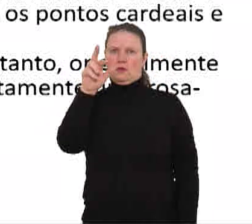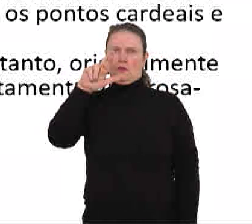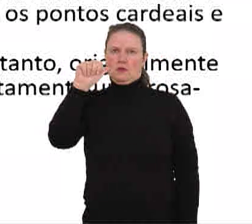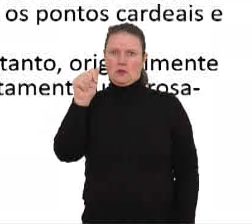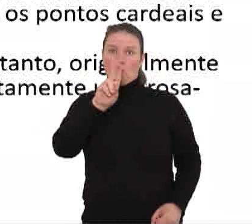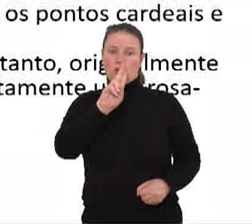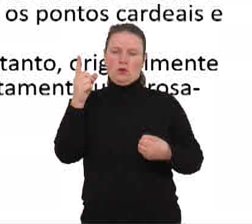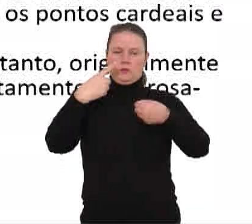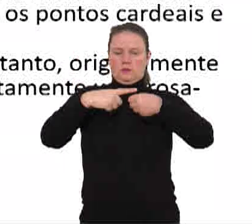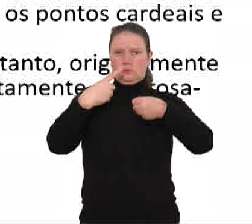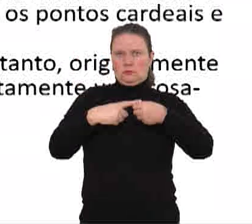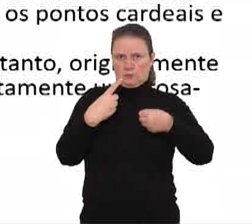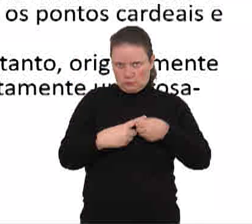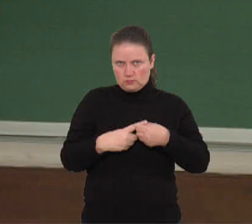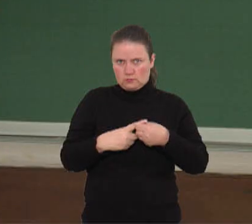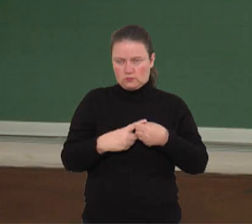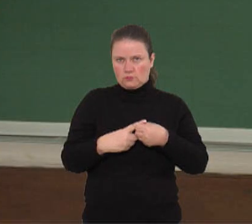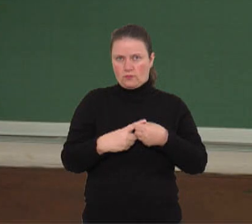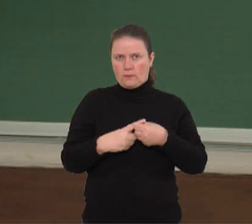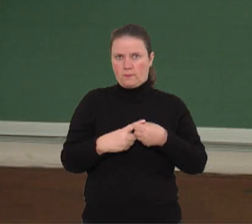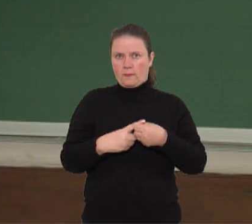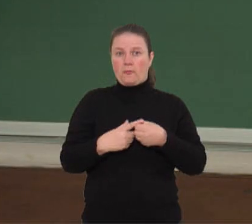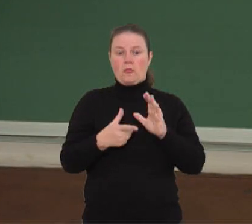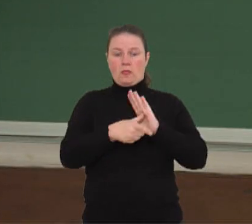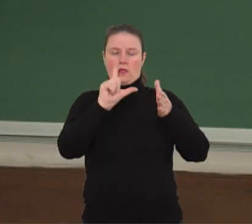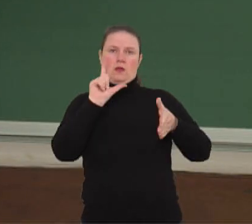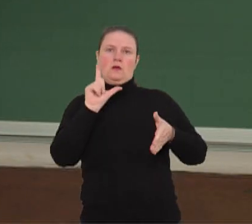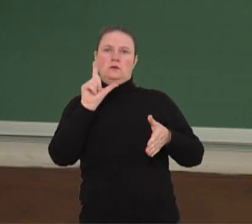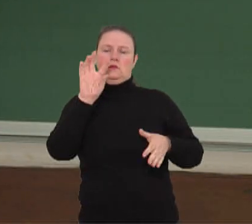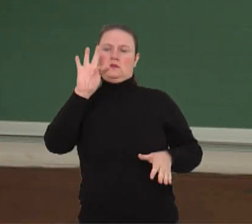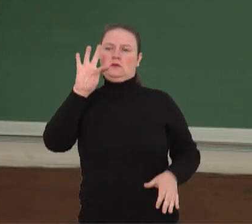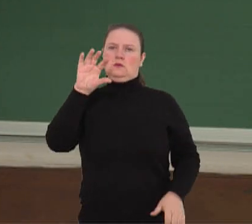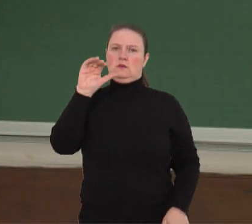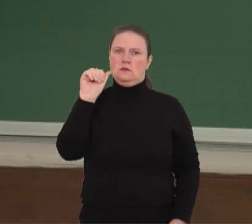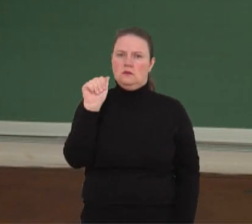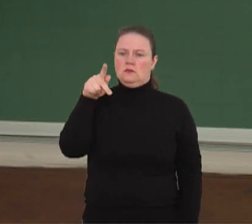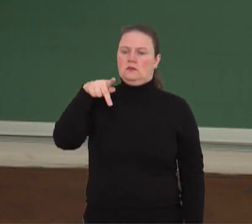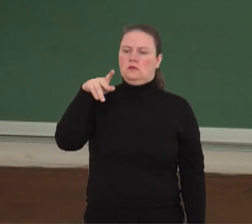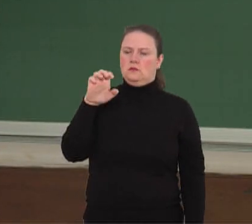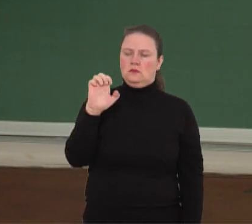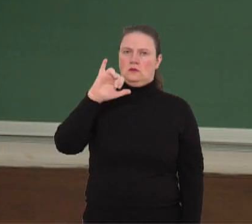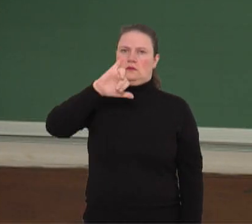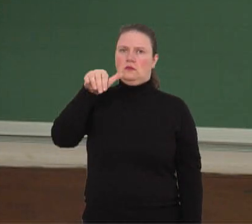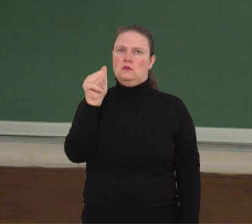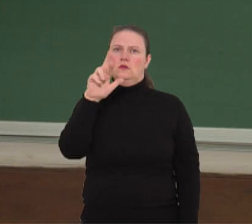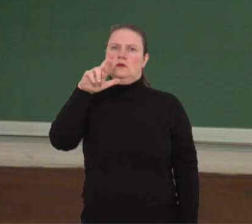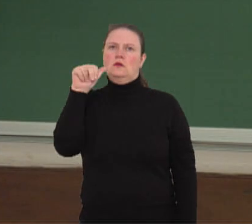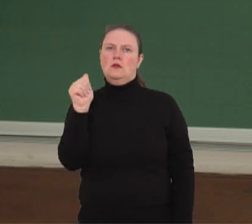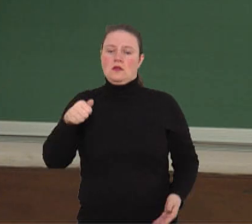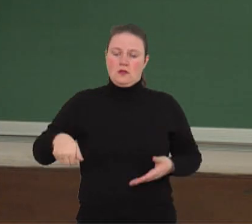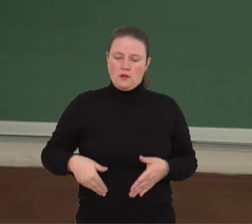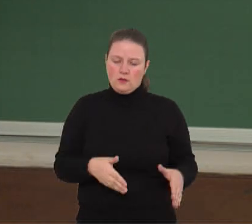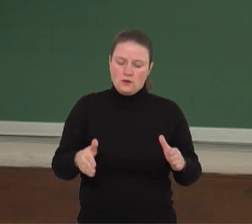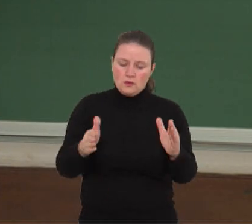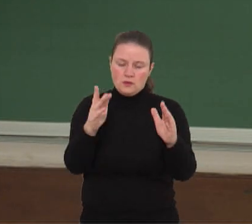originalmente essa região se chamava Tapejara, que significa caminho do Senhor.